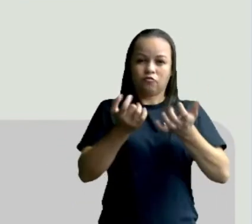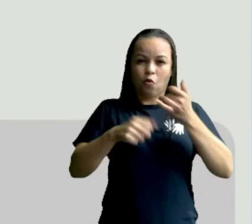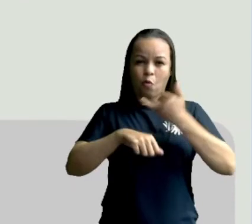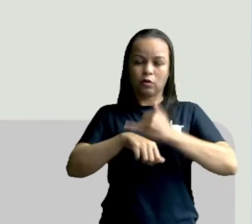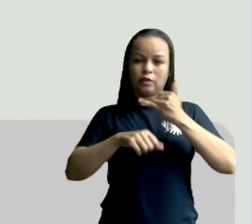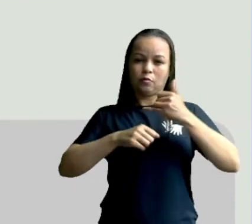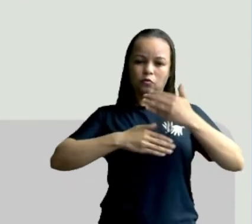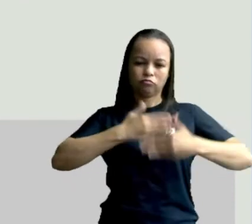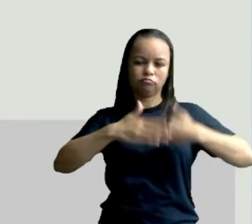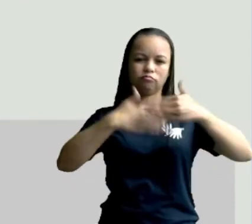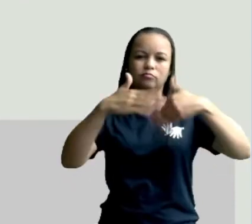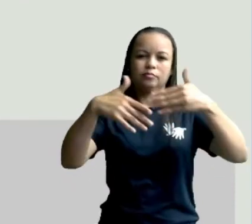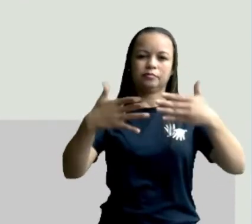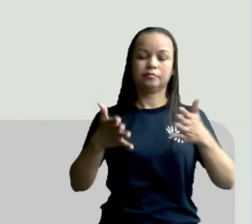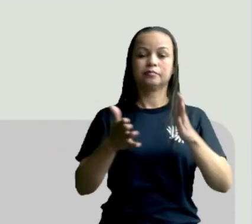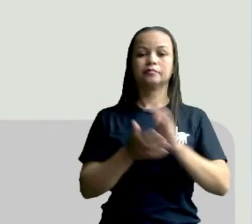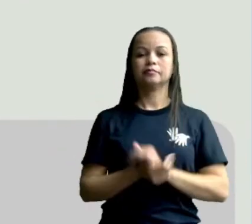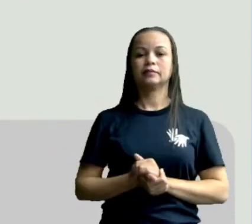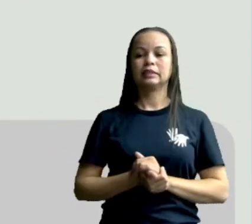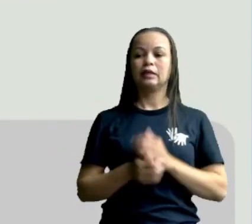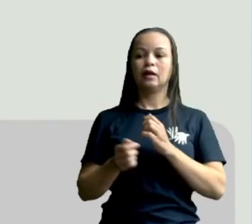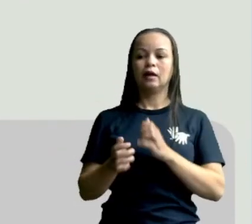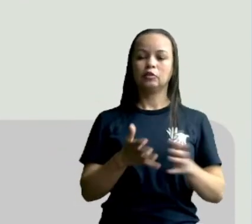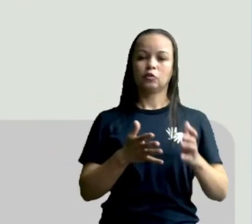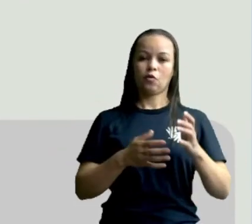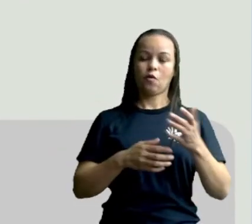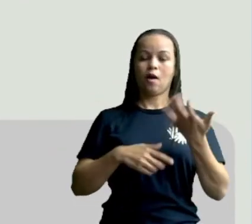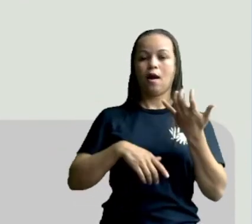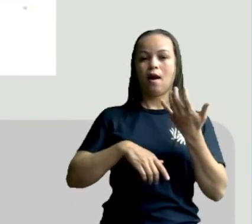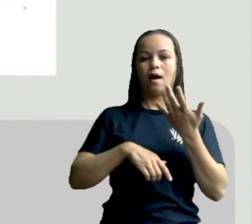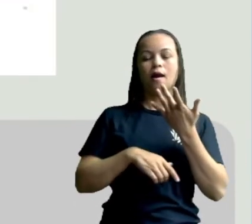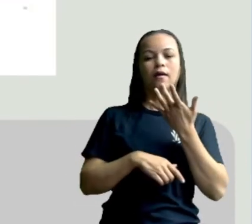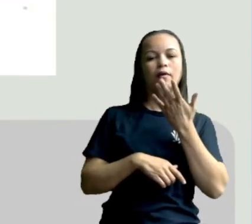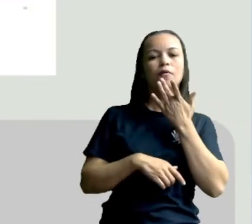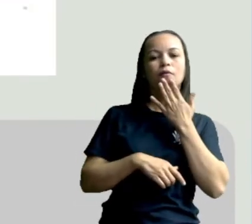busca do progresso. Eu sou a cor dos metais.